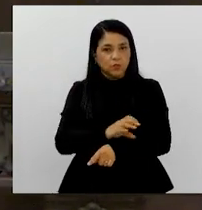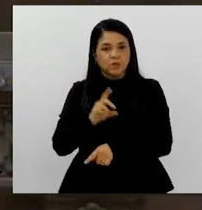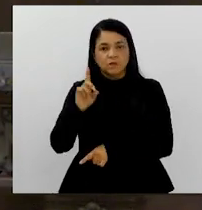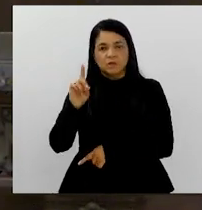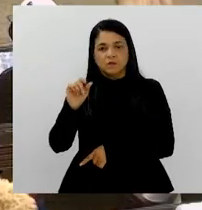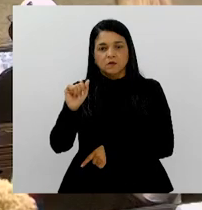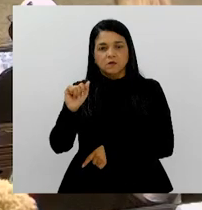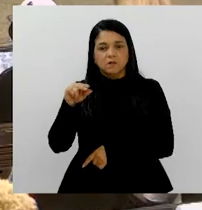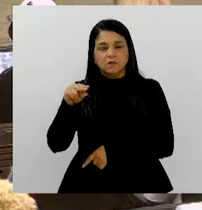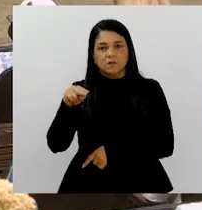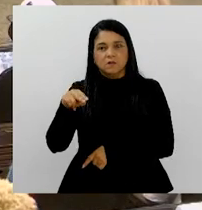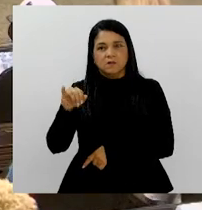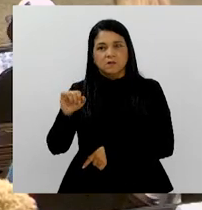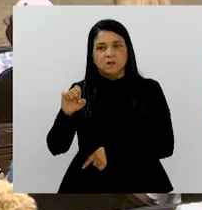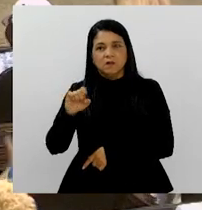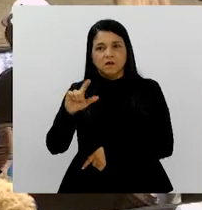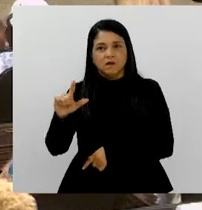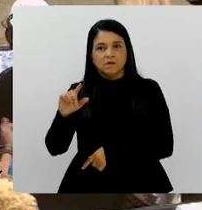Barros.